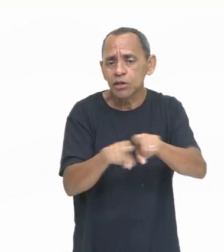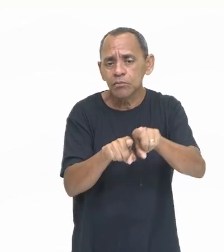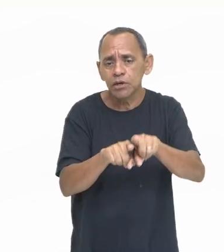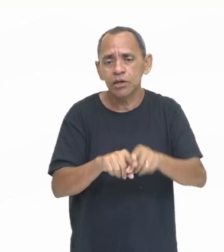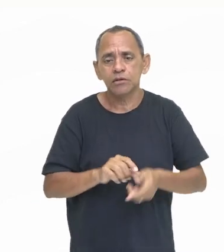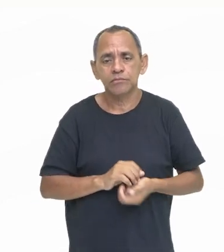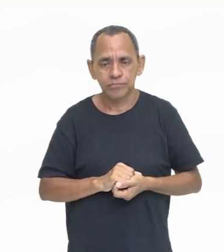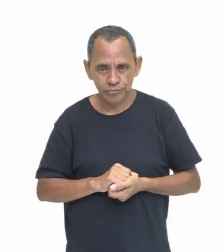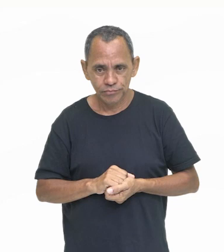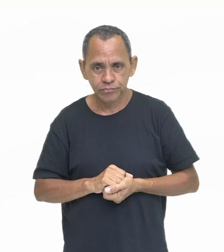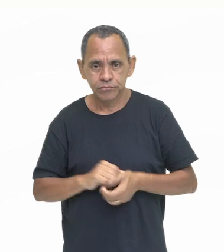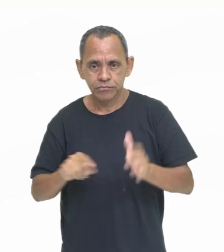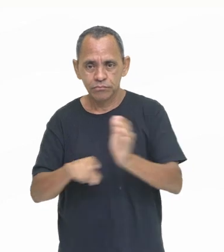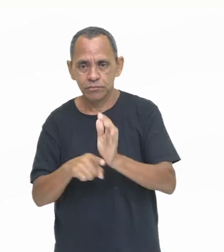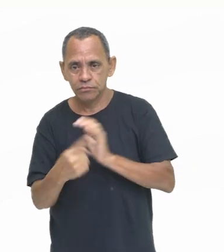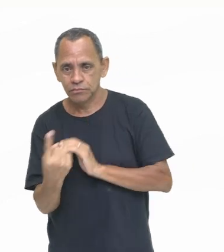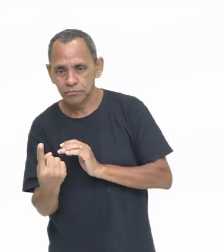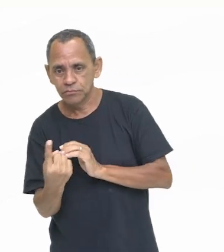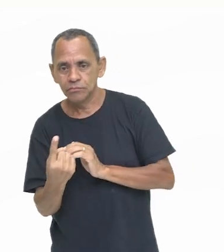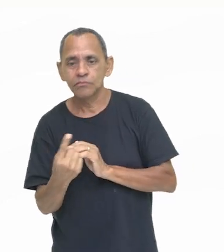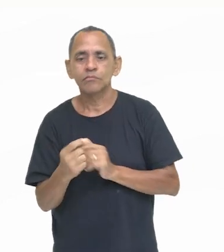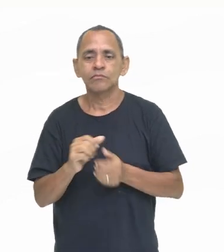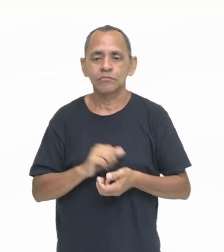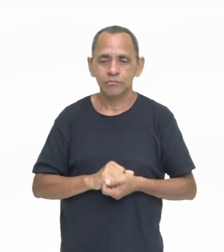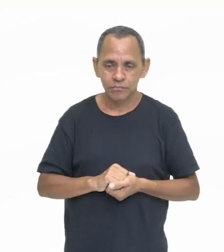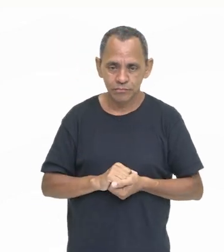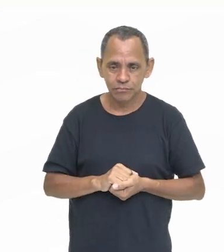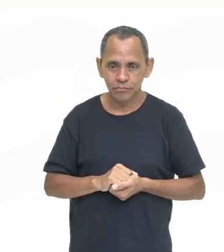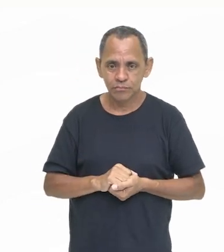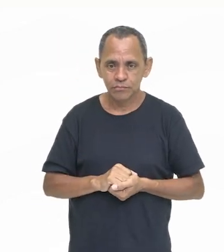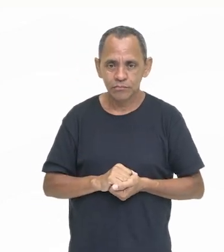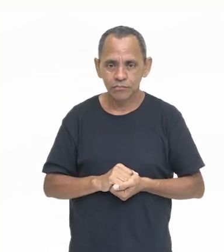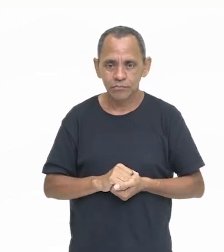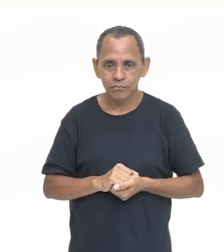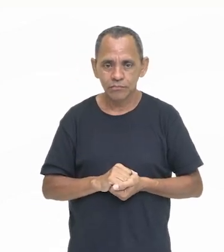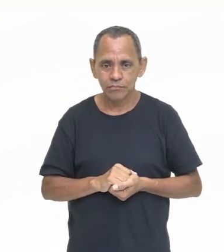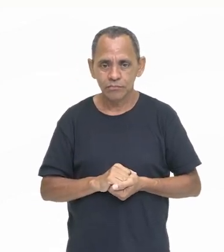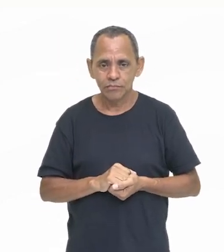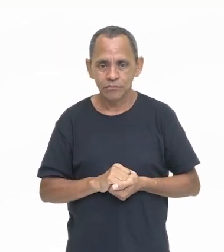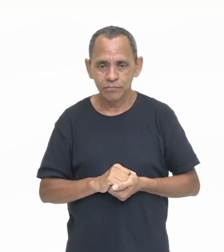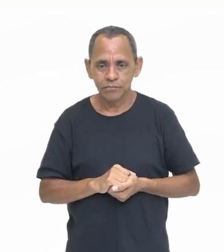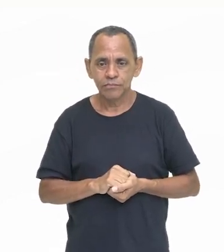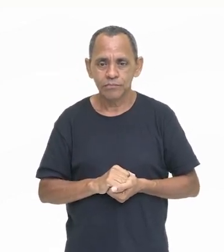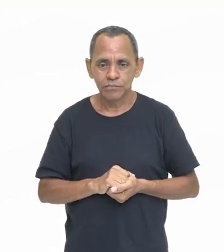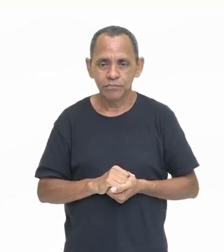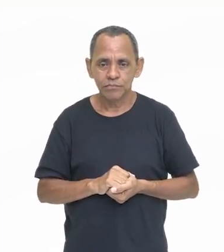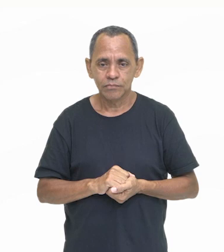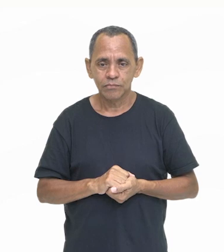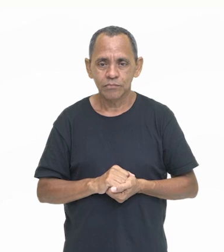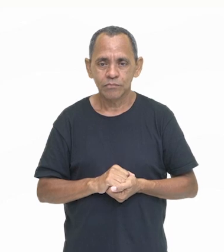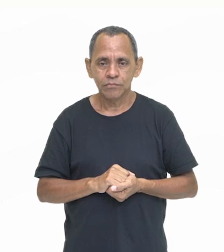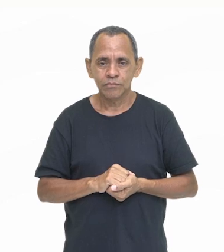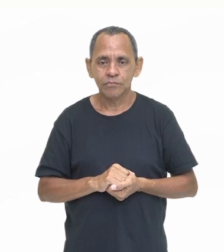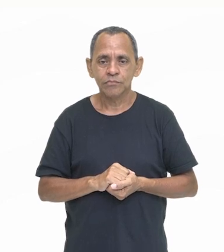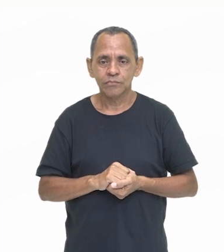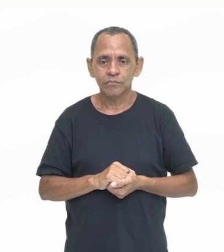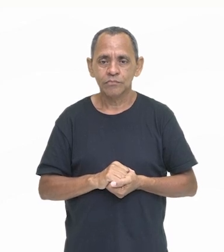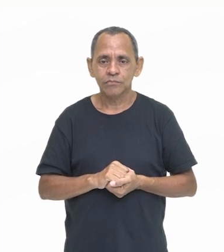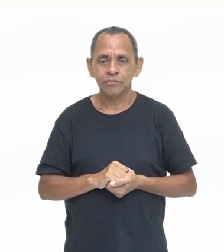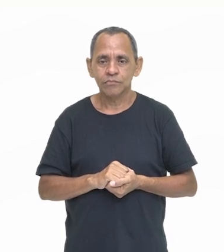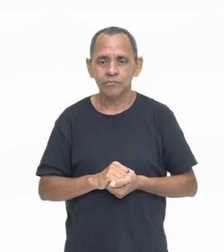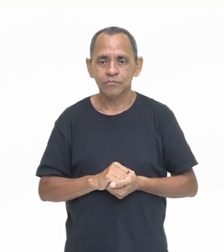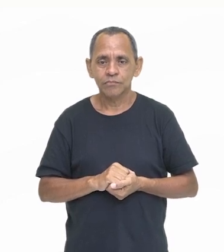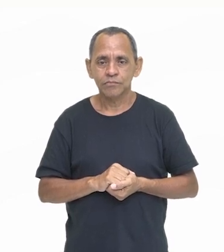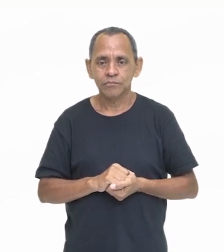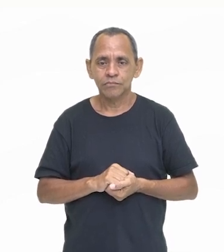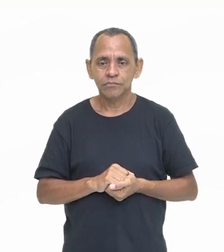e pelo 1. Mas isso pode acontecer, isso não quebra a nossa relação aí de função, tá